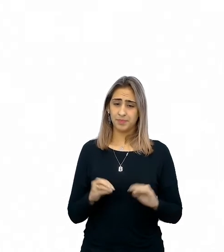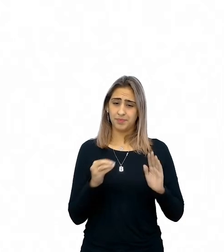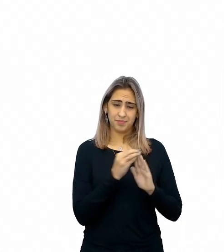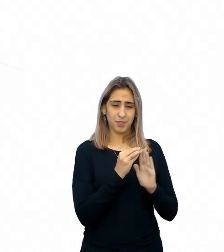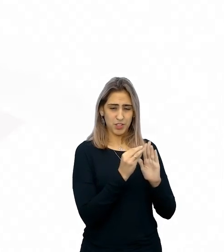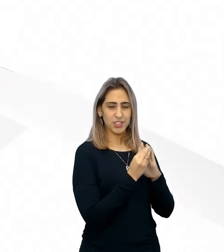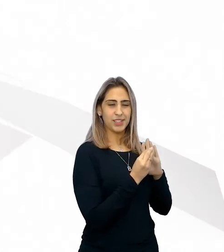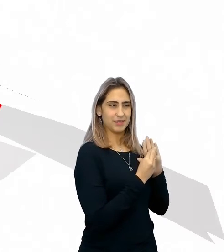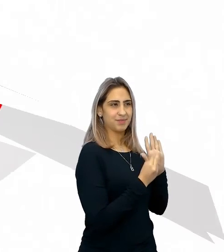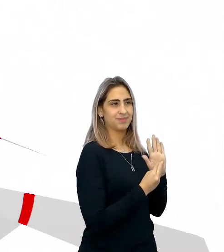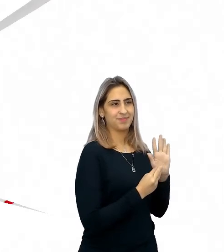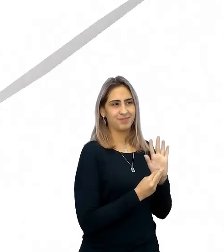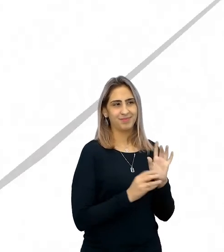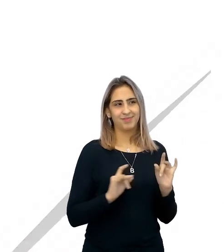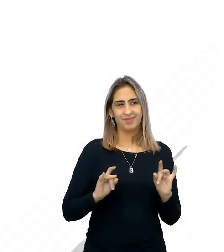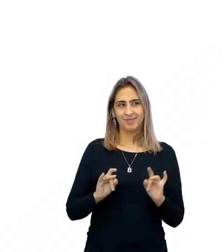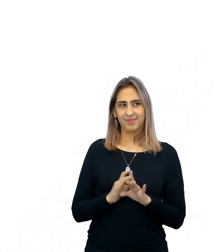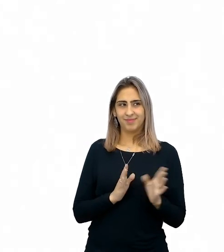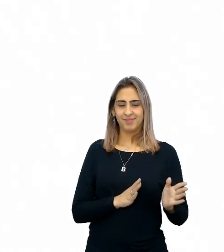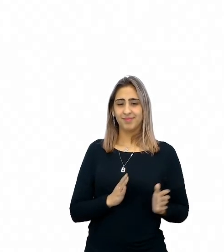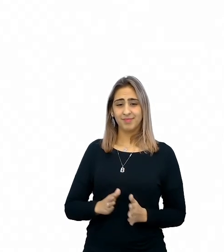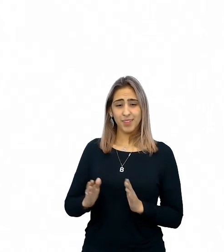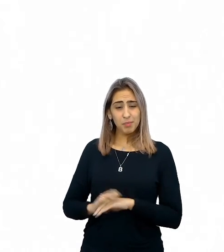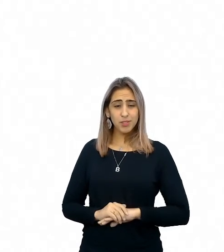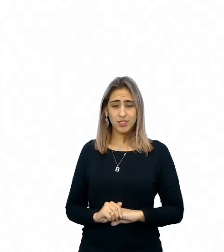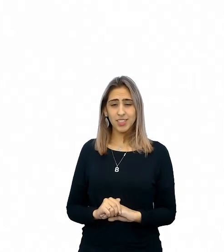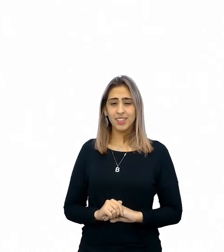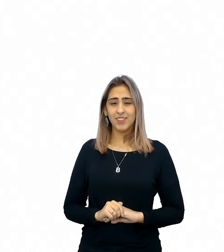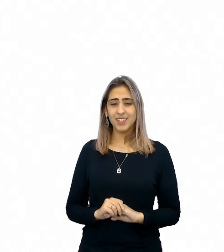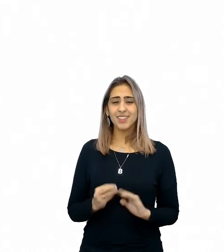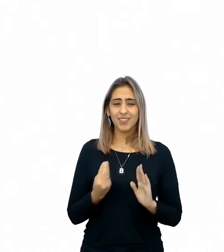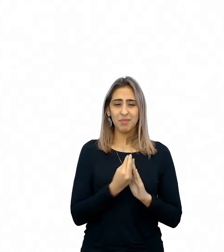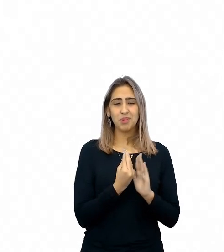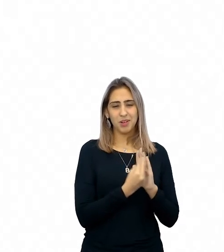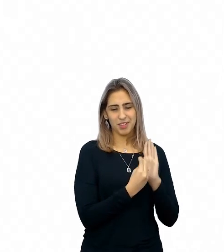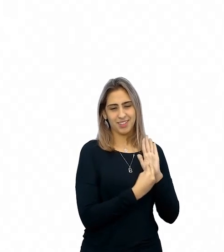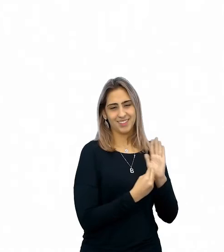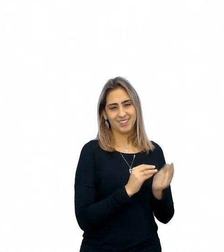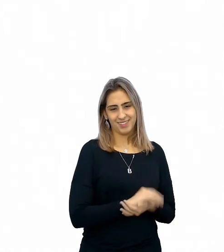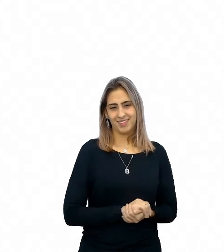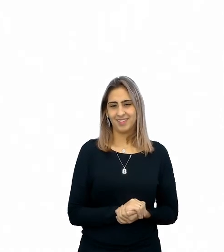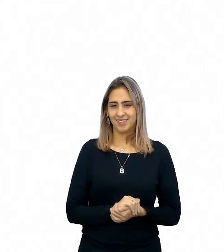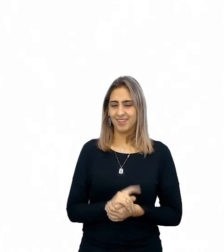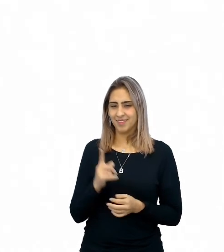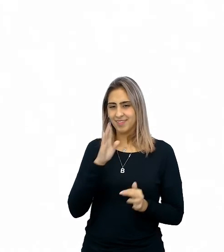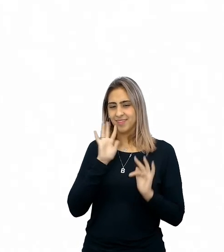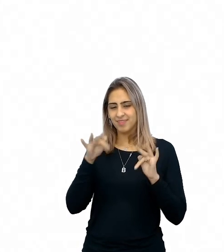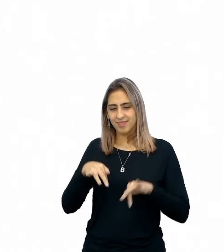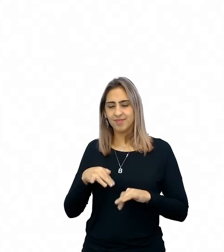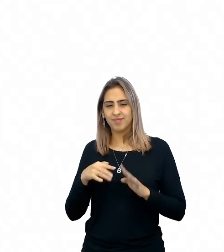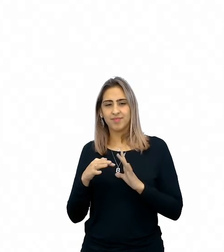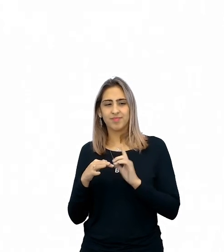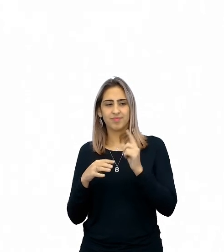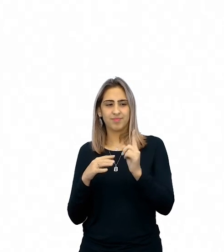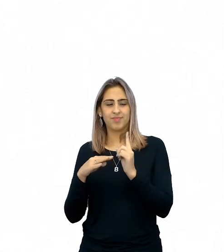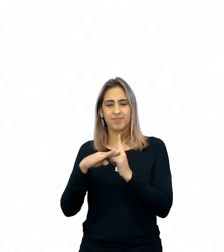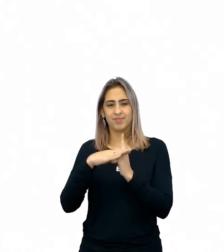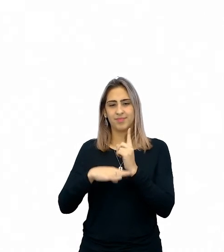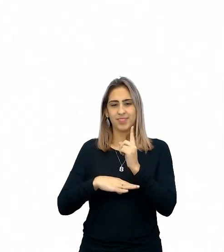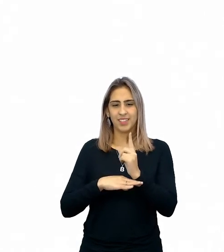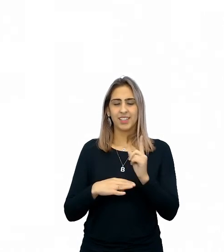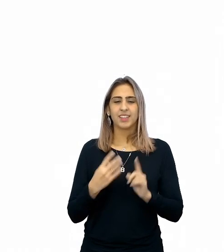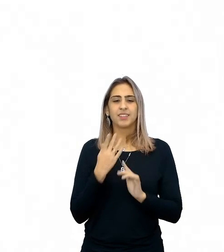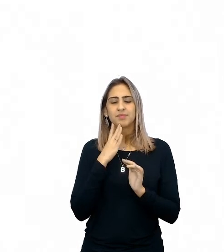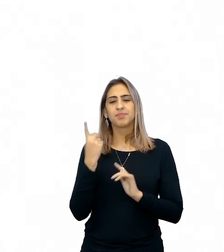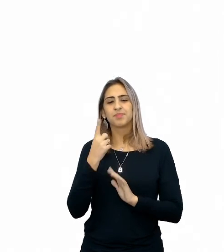Dando sequência aqui, então, a seguir, nosso aluno deve localizar as frações usando o mesmo raciocínio. Então,